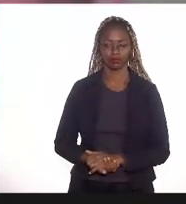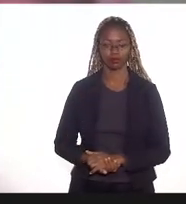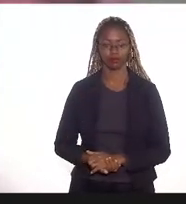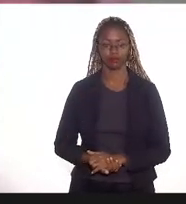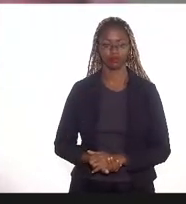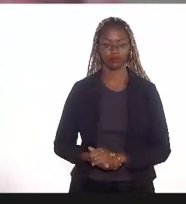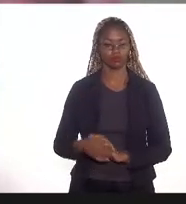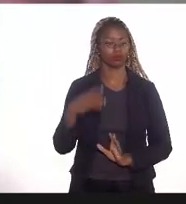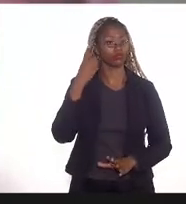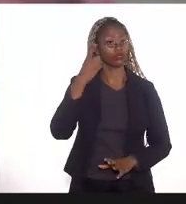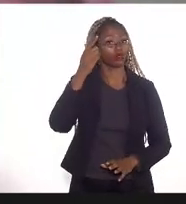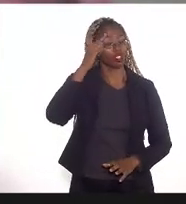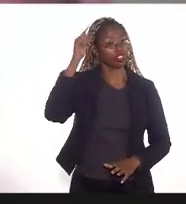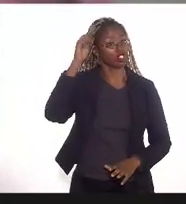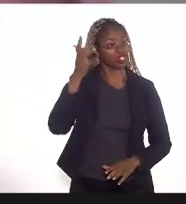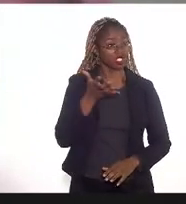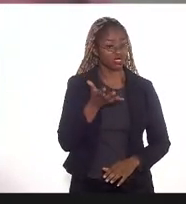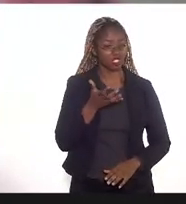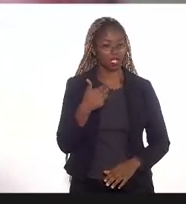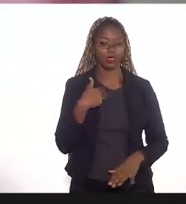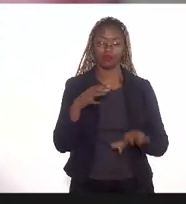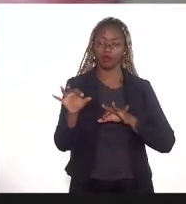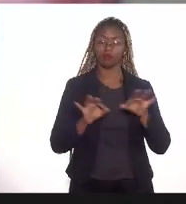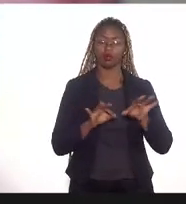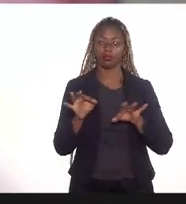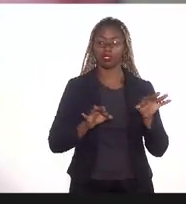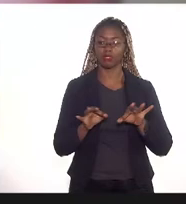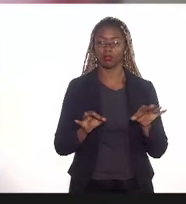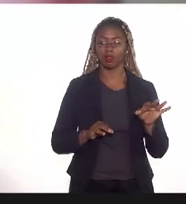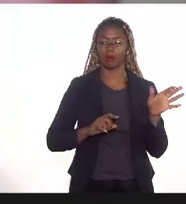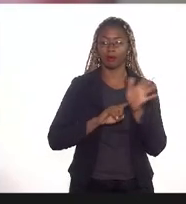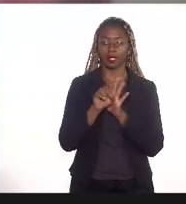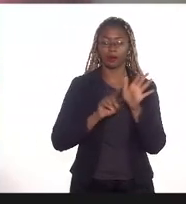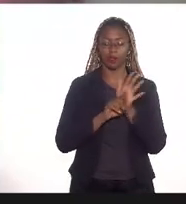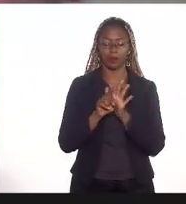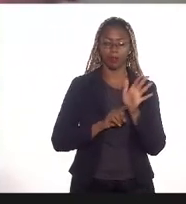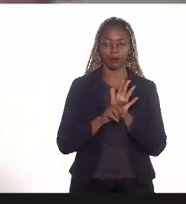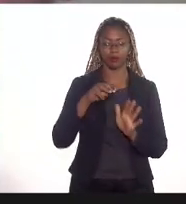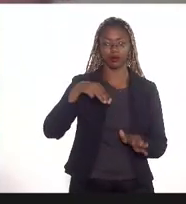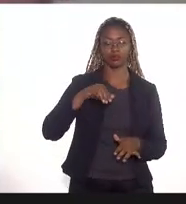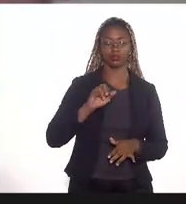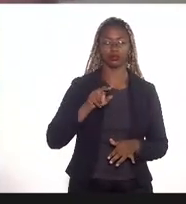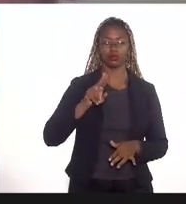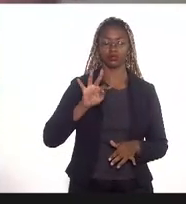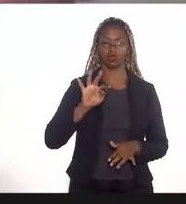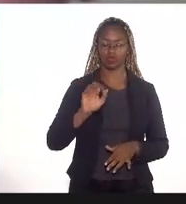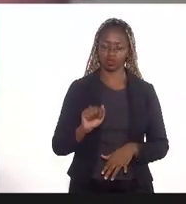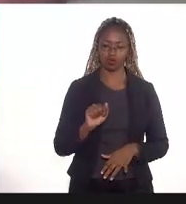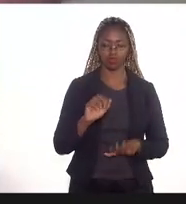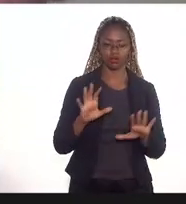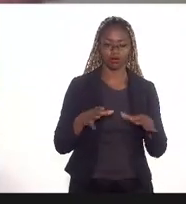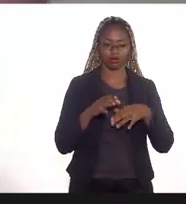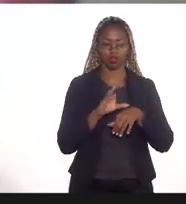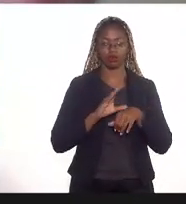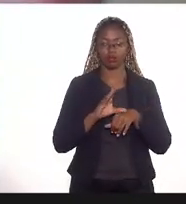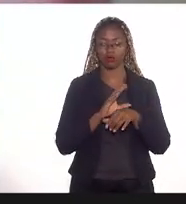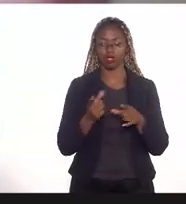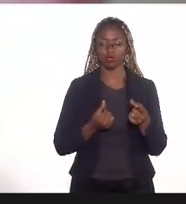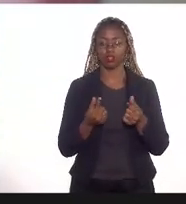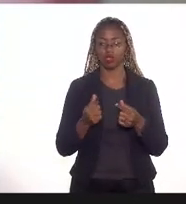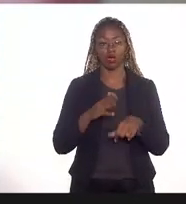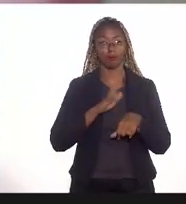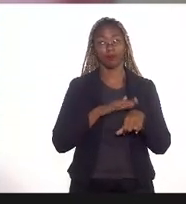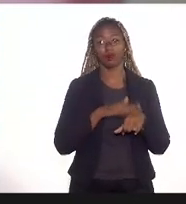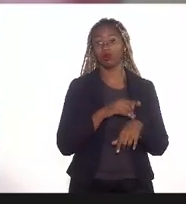Paulo concordar, eu vou preparar uma minuta de questionamento, porque aí a comissão de tributação, se concordar, a própria